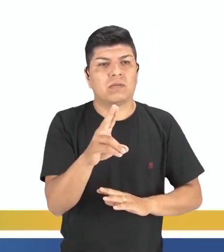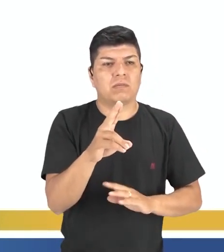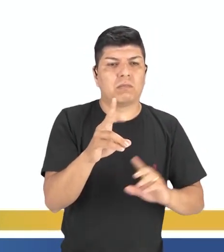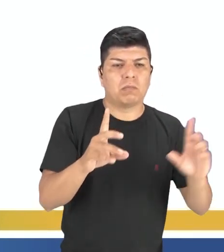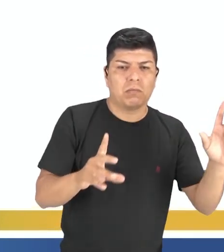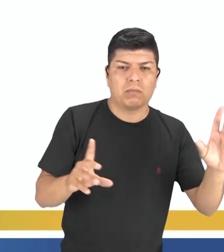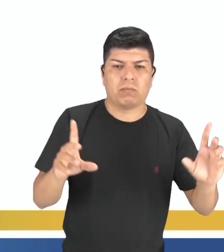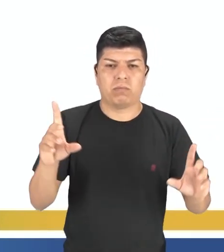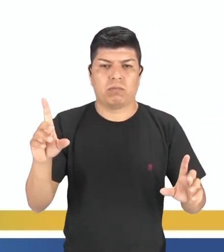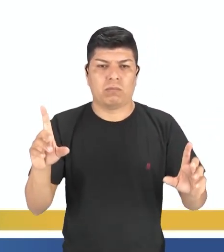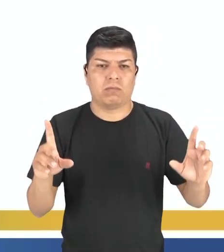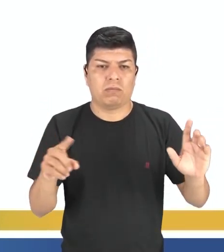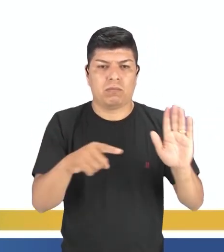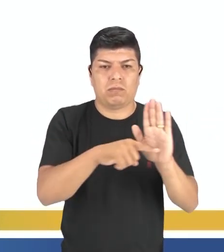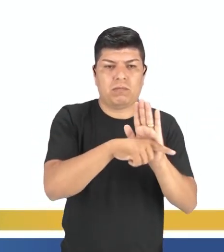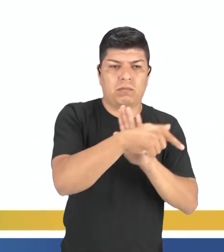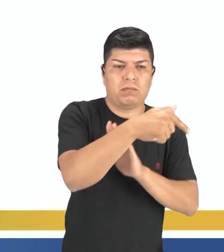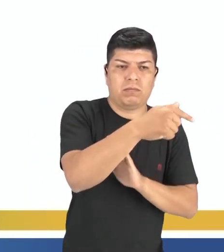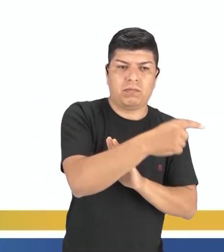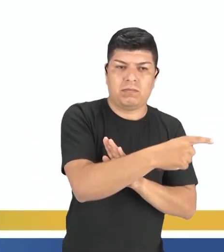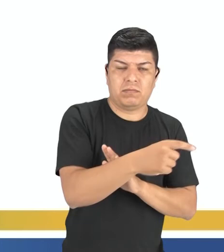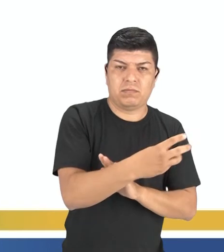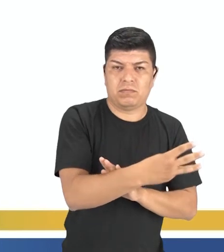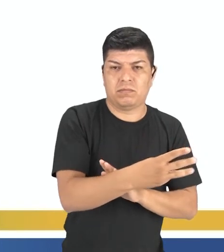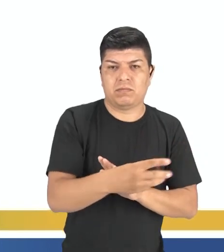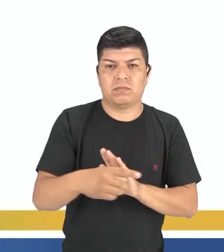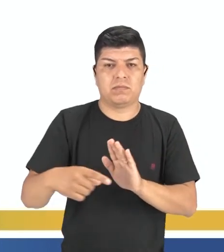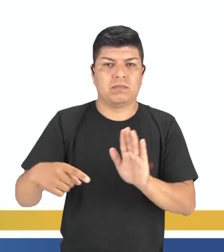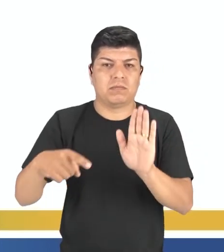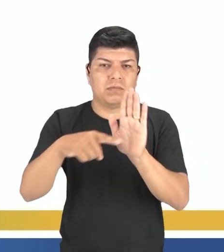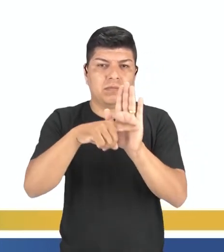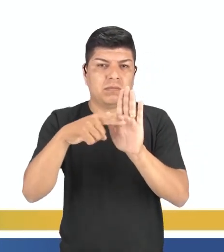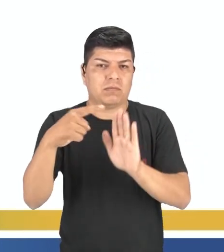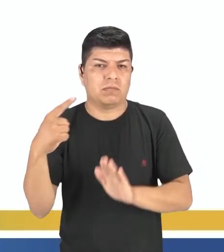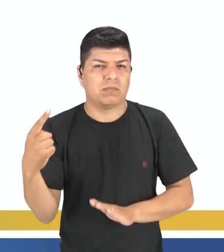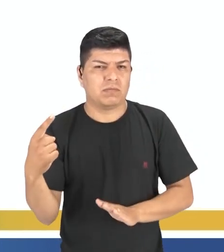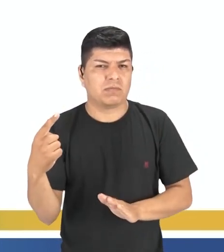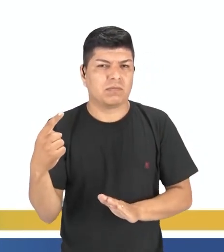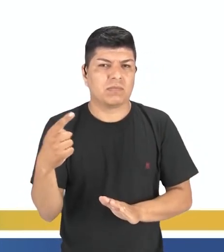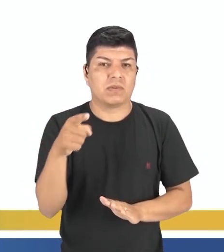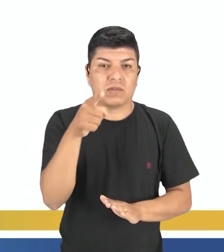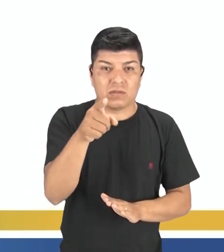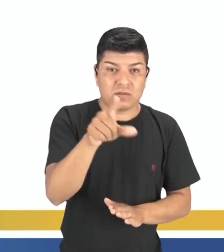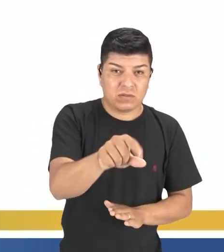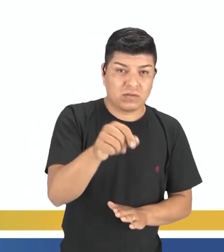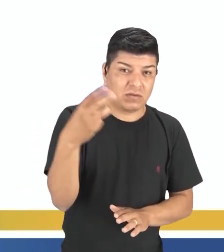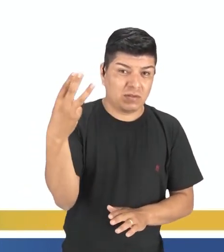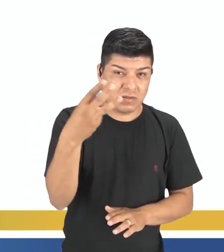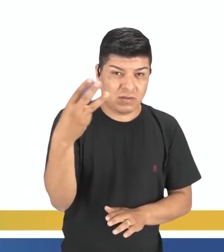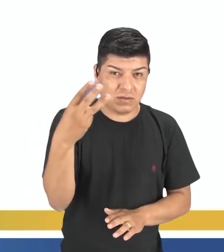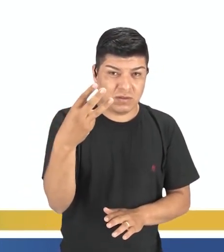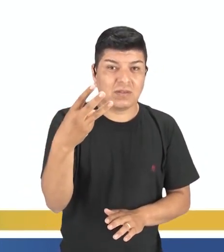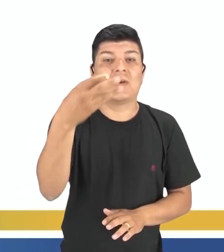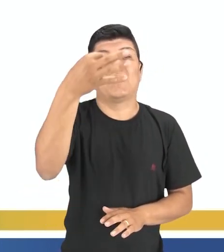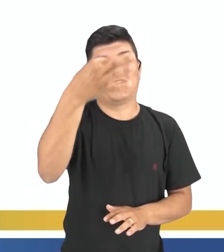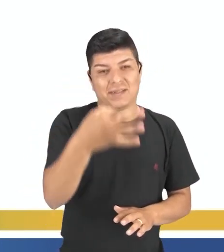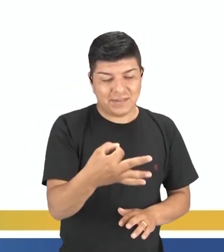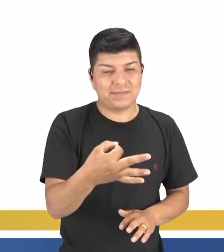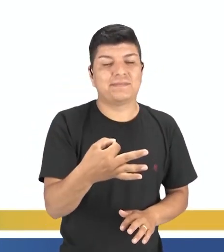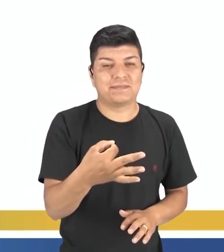entre menos 7 sobre 3 e menos 1? Para você que escolheu a terceira opção, você